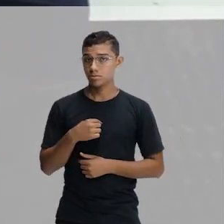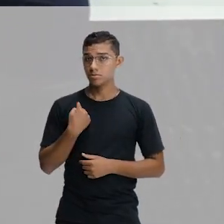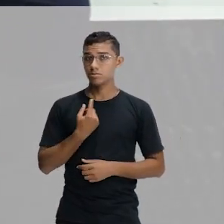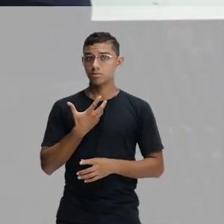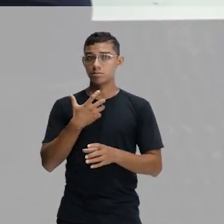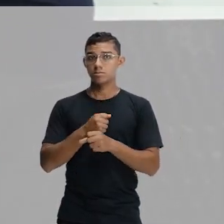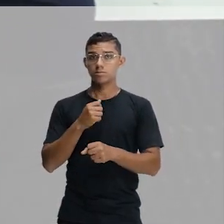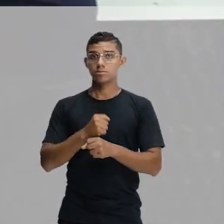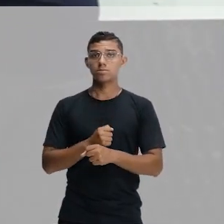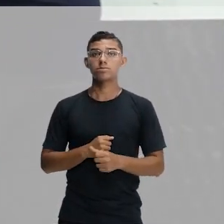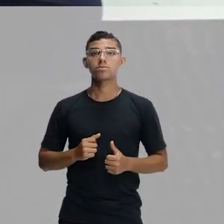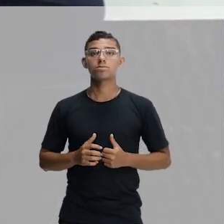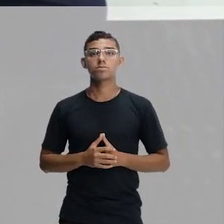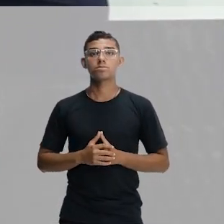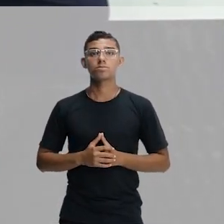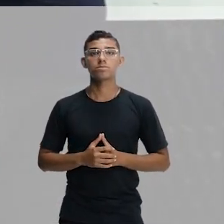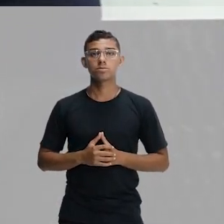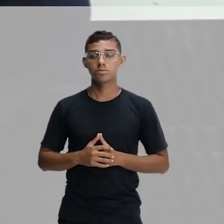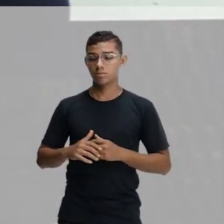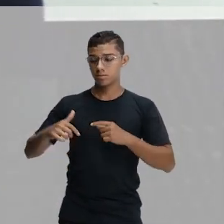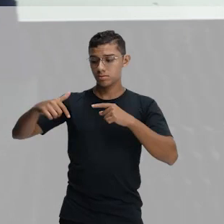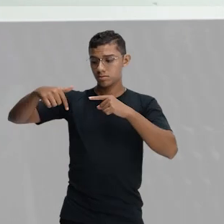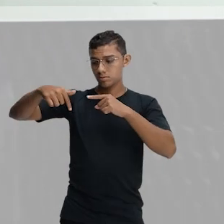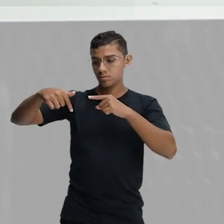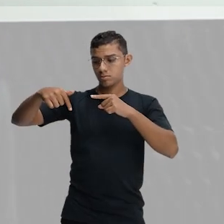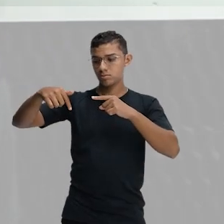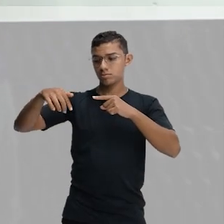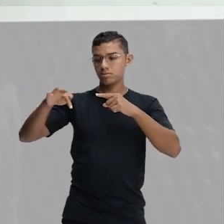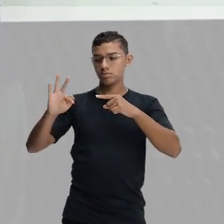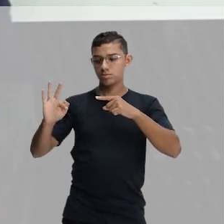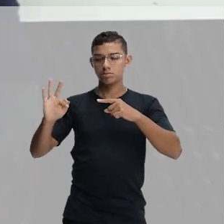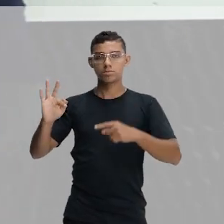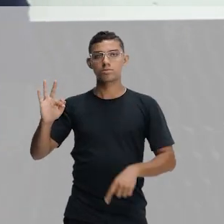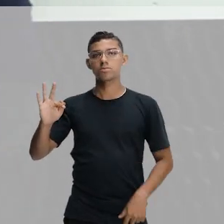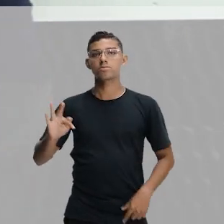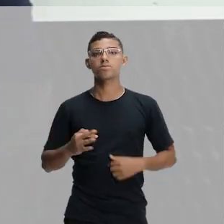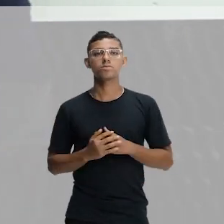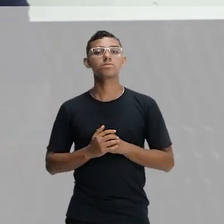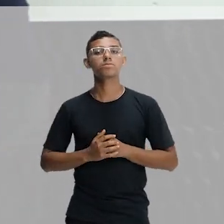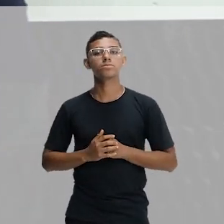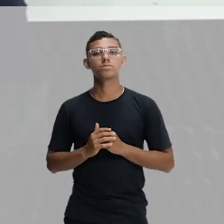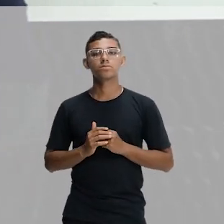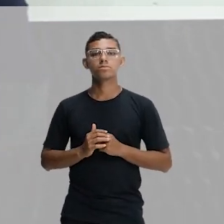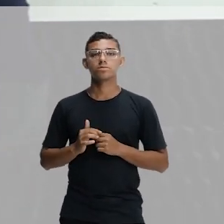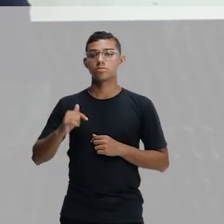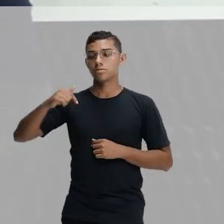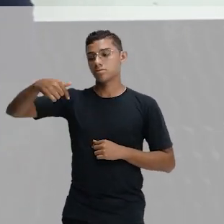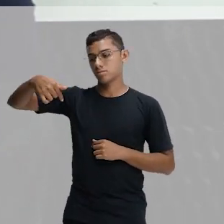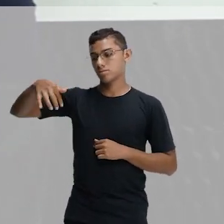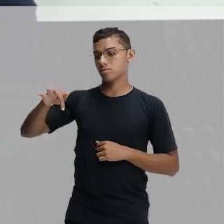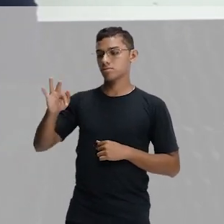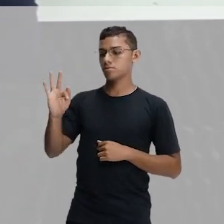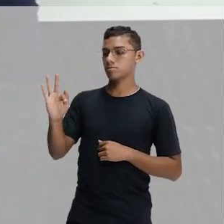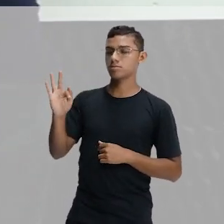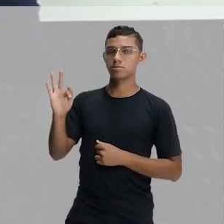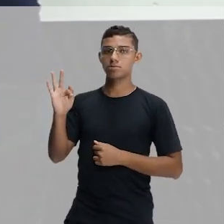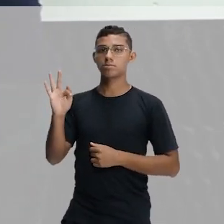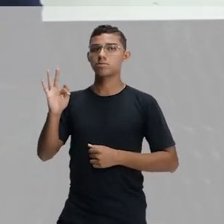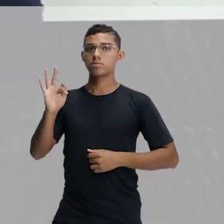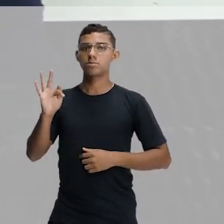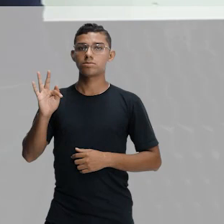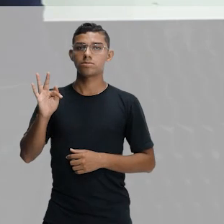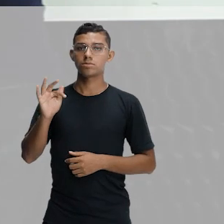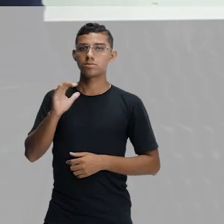encontrar aí a carga final. Ok? Neste caso, a carga final do corpo